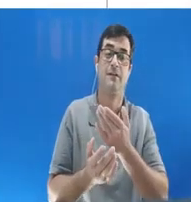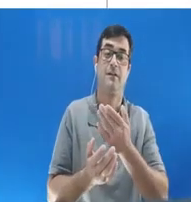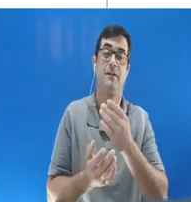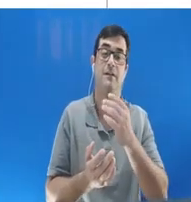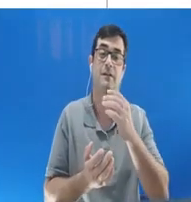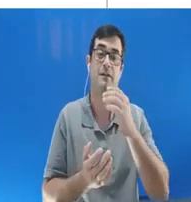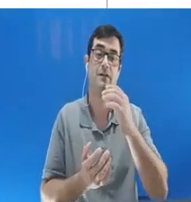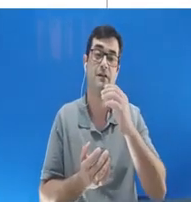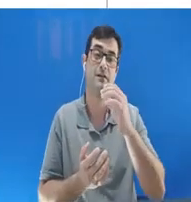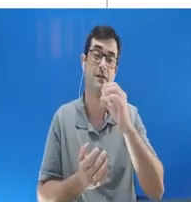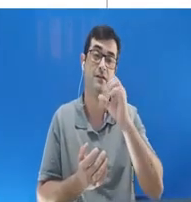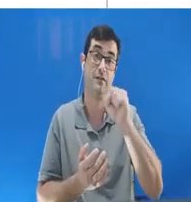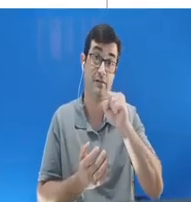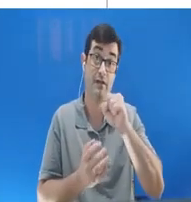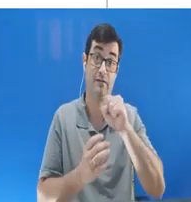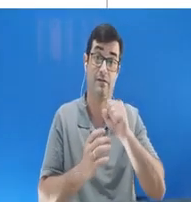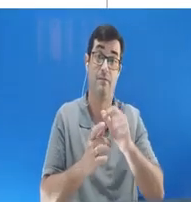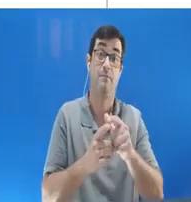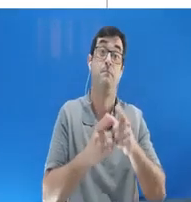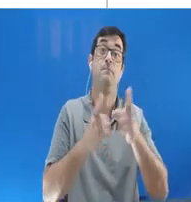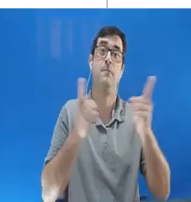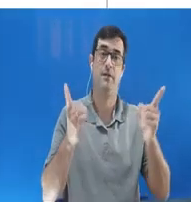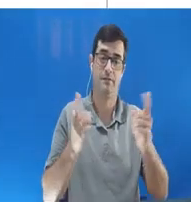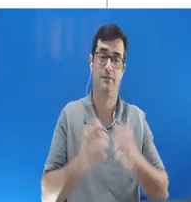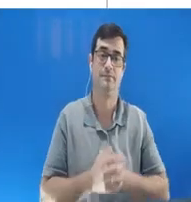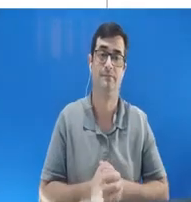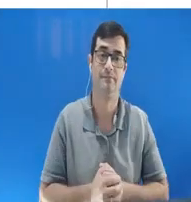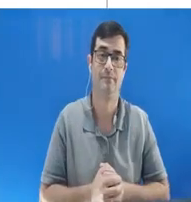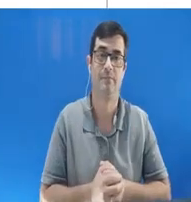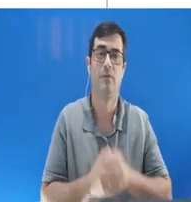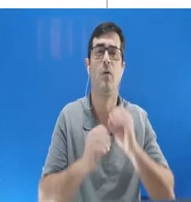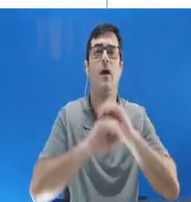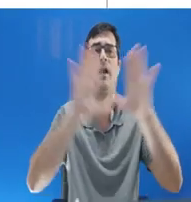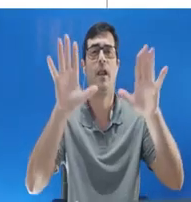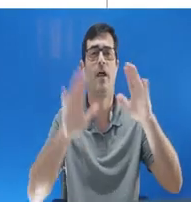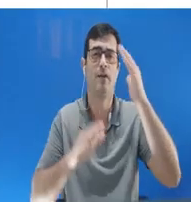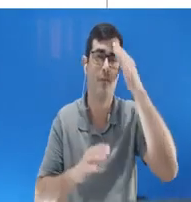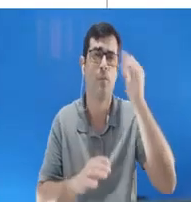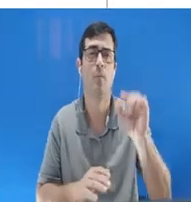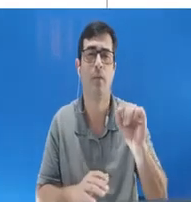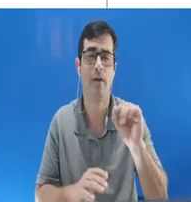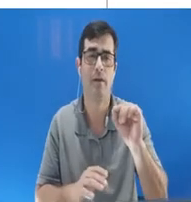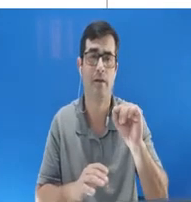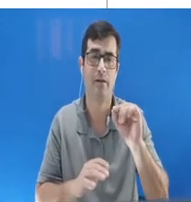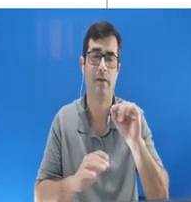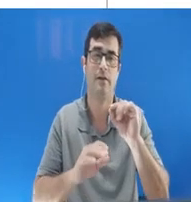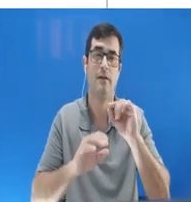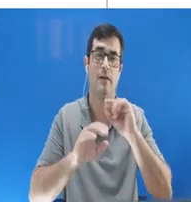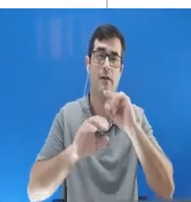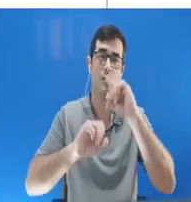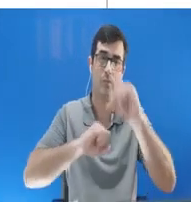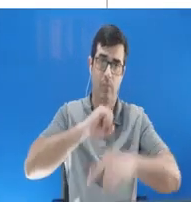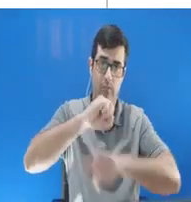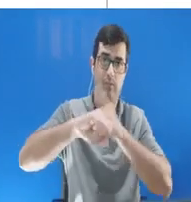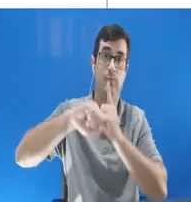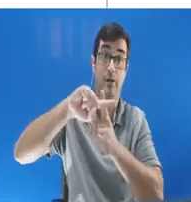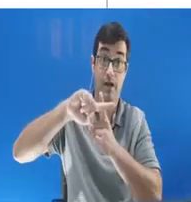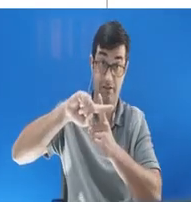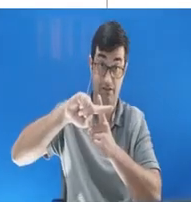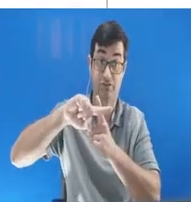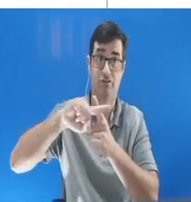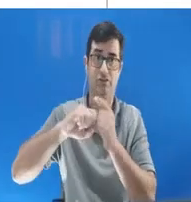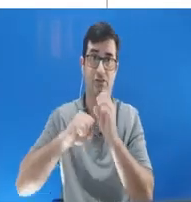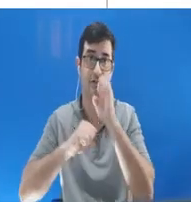maior. Então, o que precisa ficar claro para vocês? Que o cátion, né, a espécie